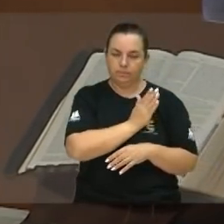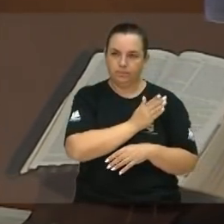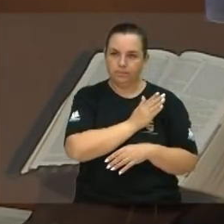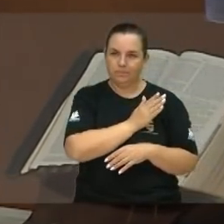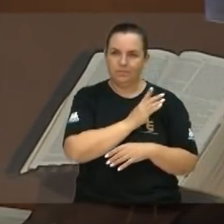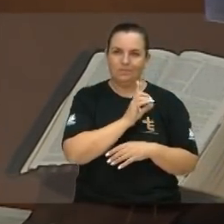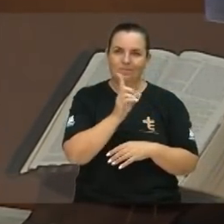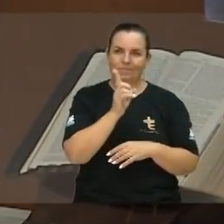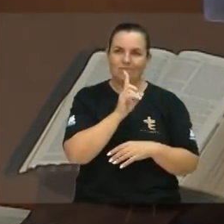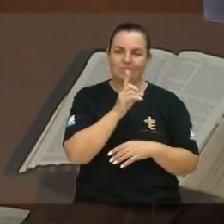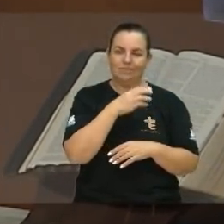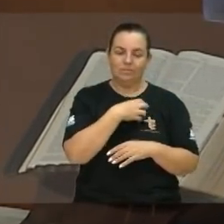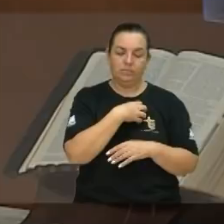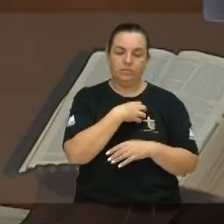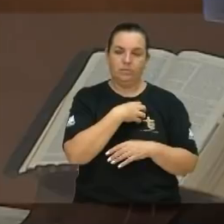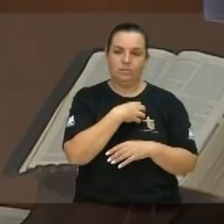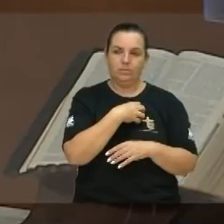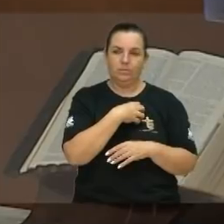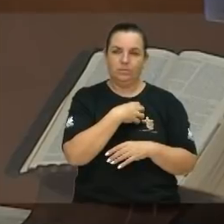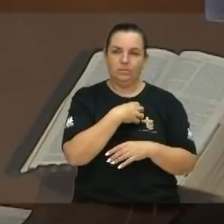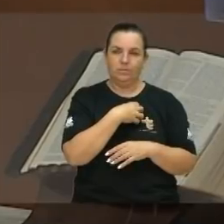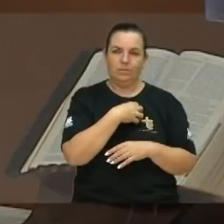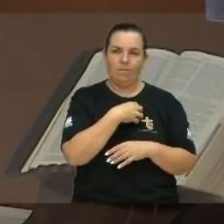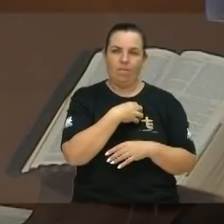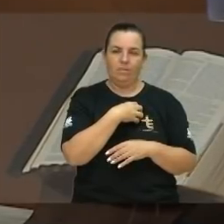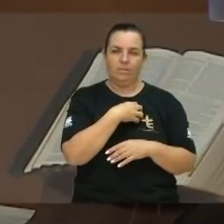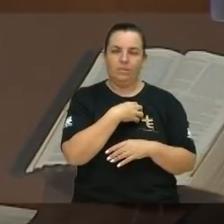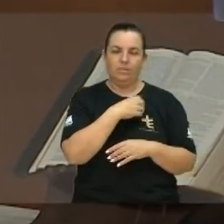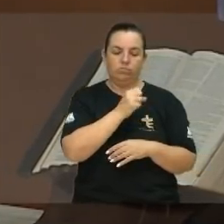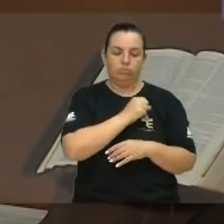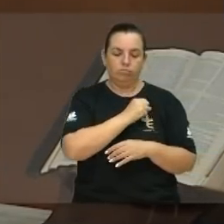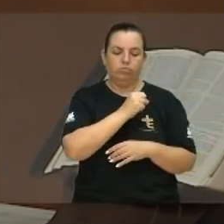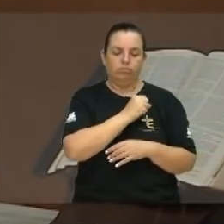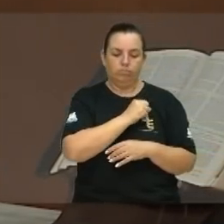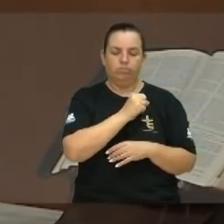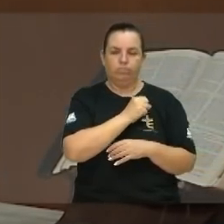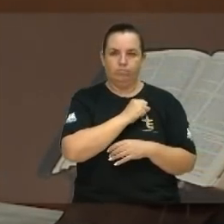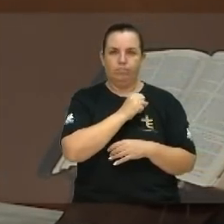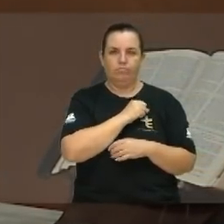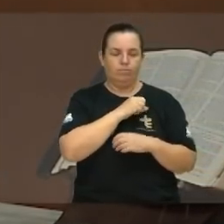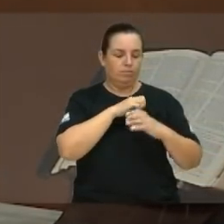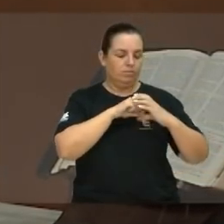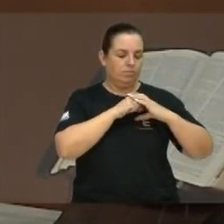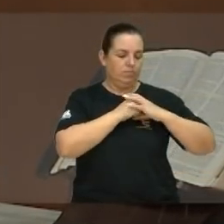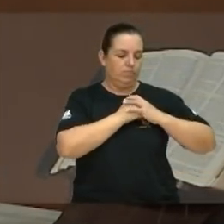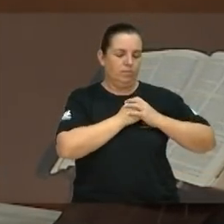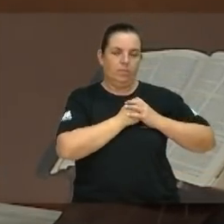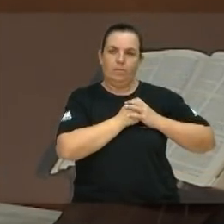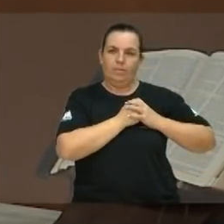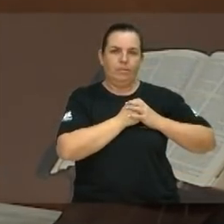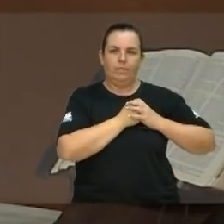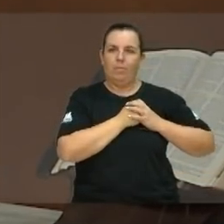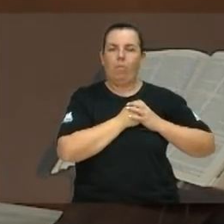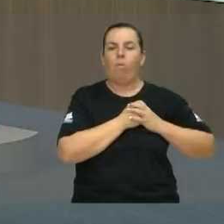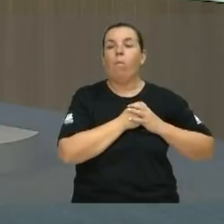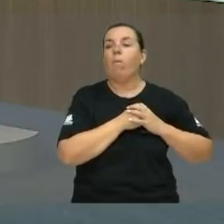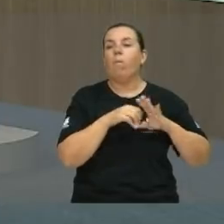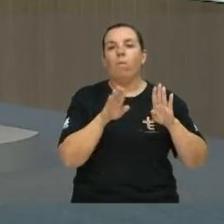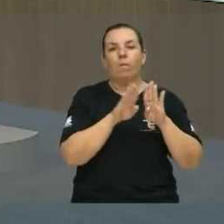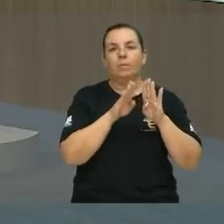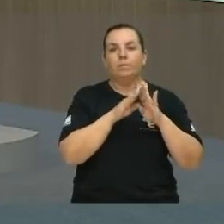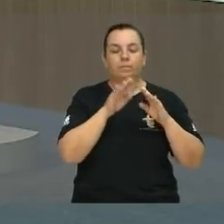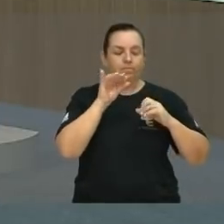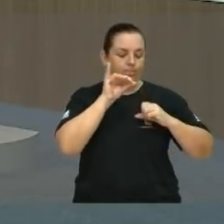não é o órgão que bate no peito e também não é uma a